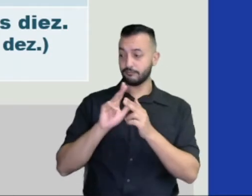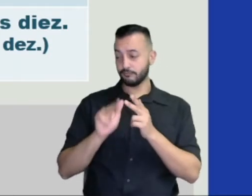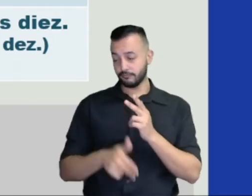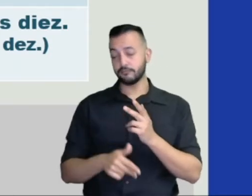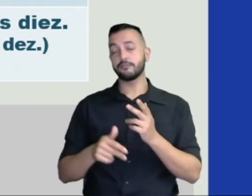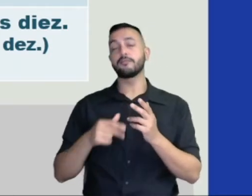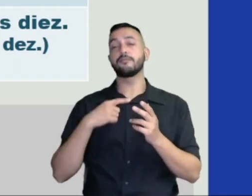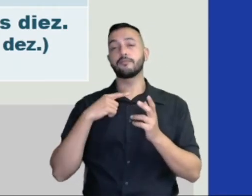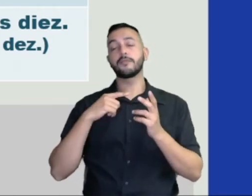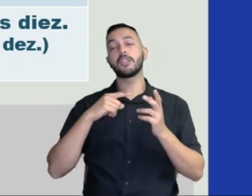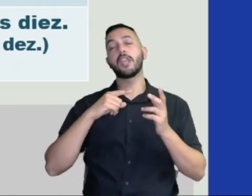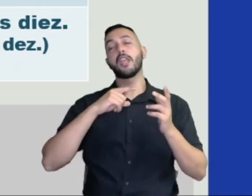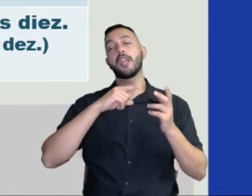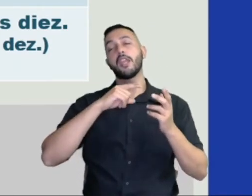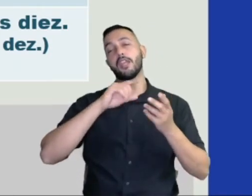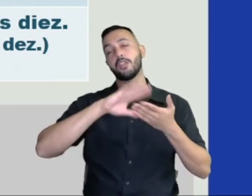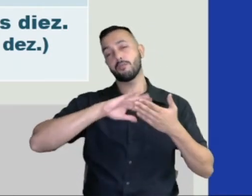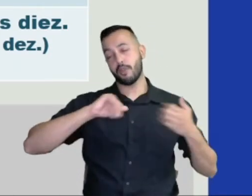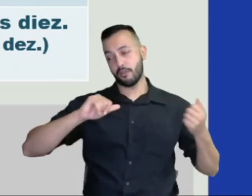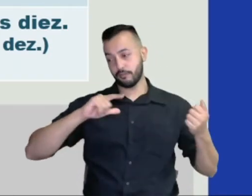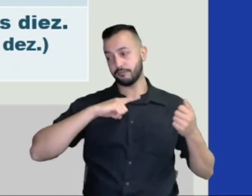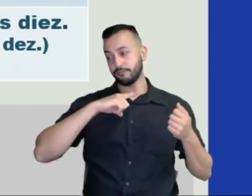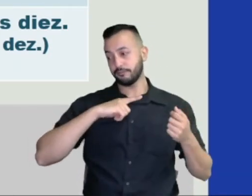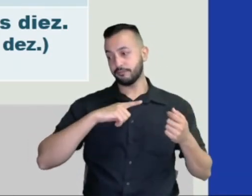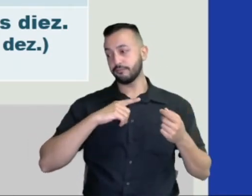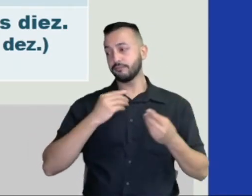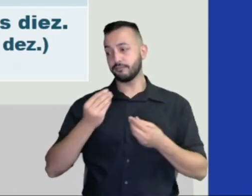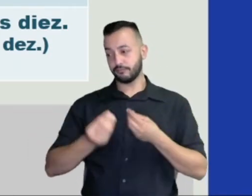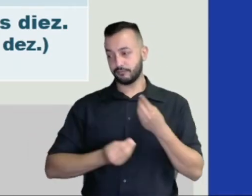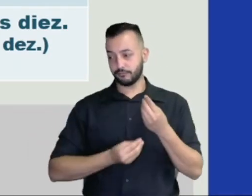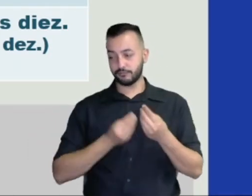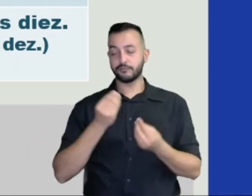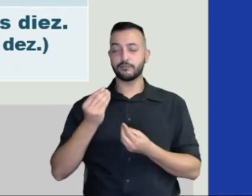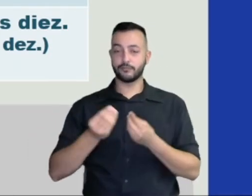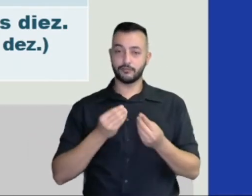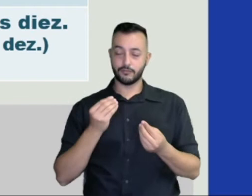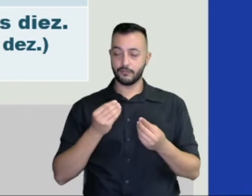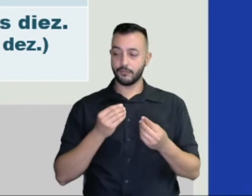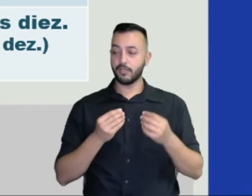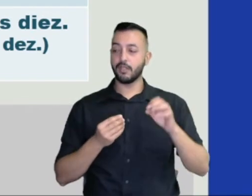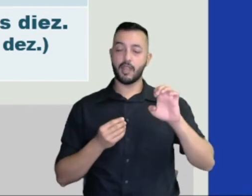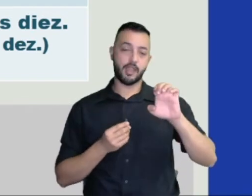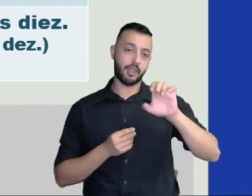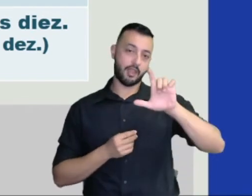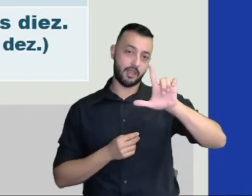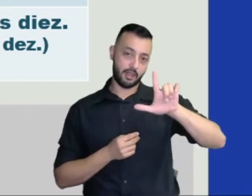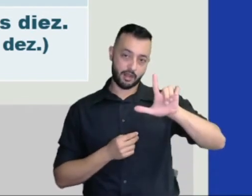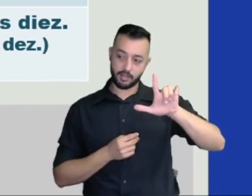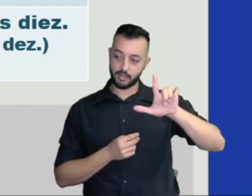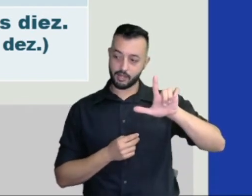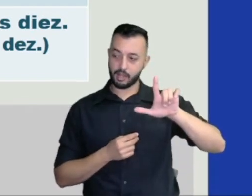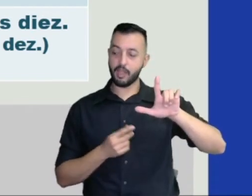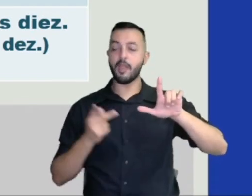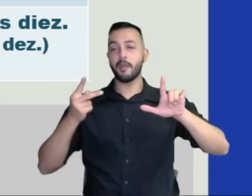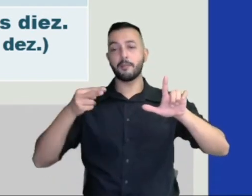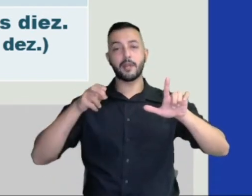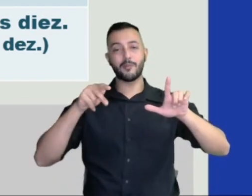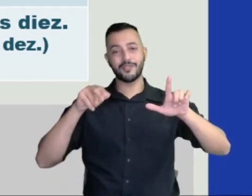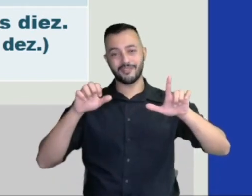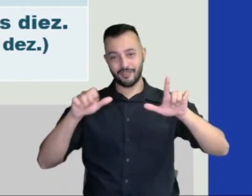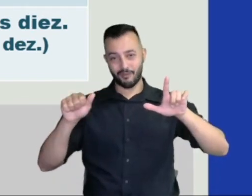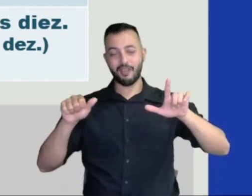contraídas em espanhol, que são formadas pelo artigo el e as